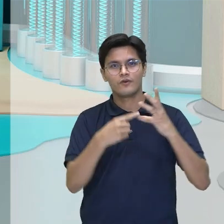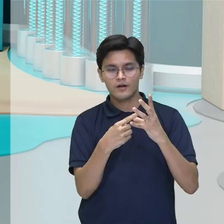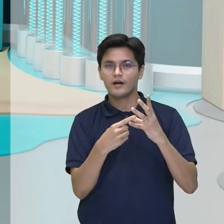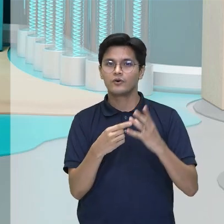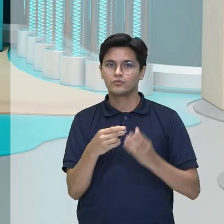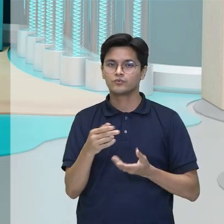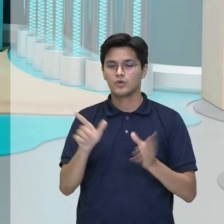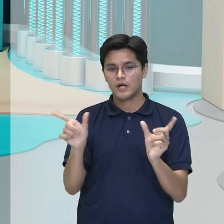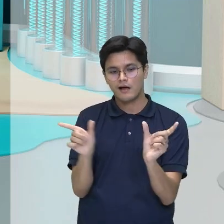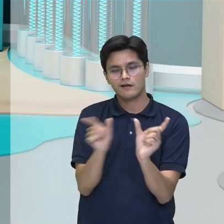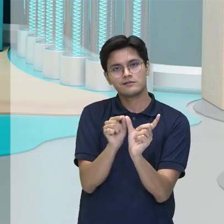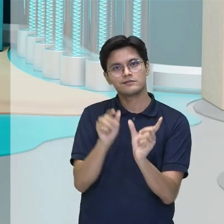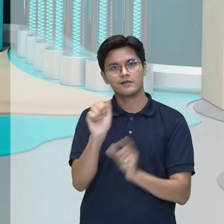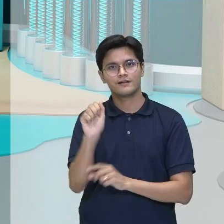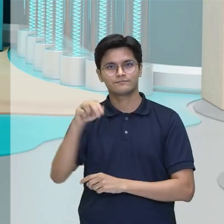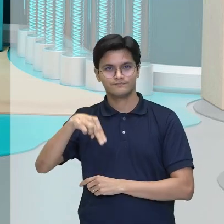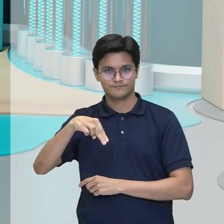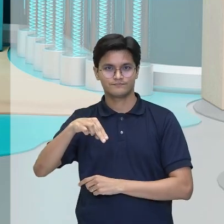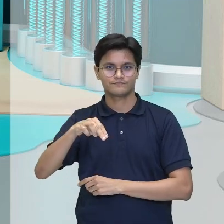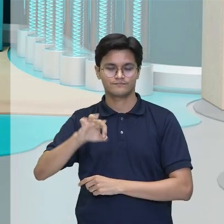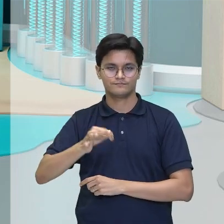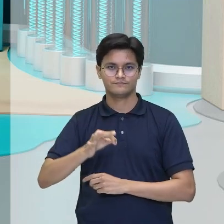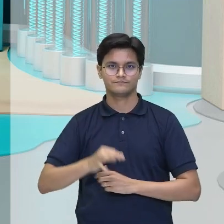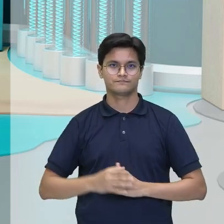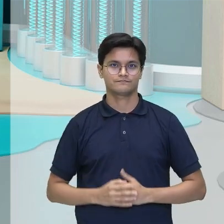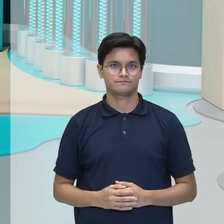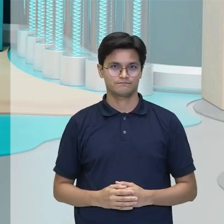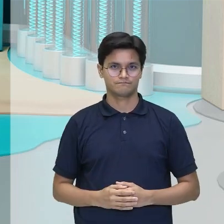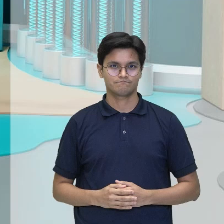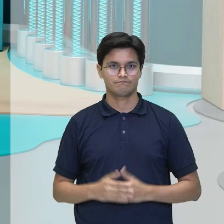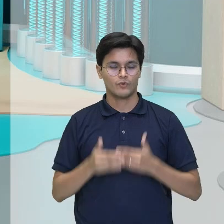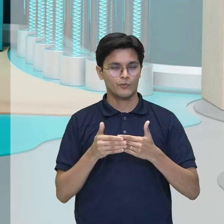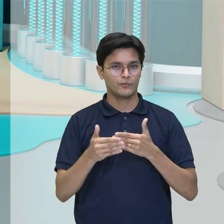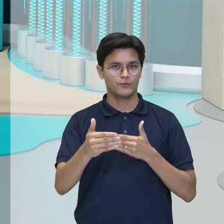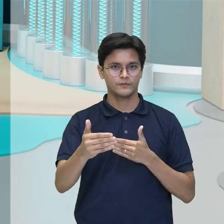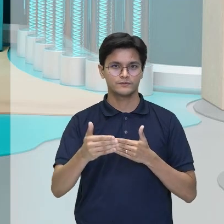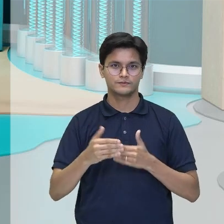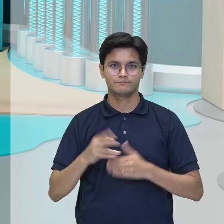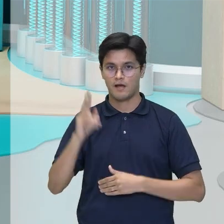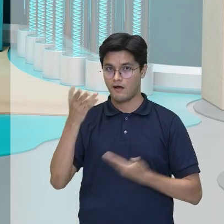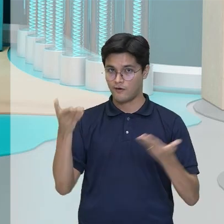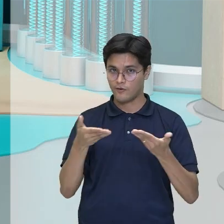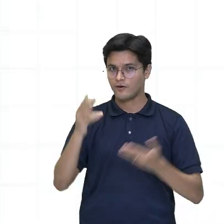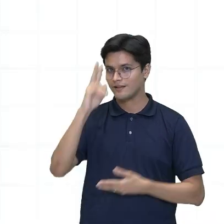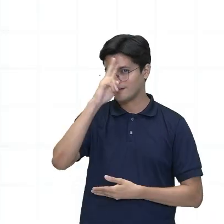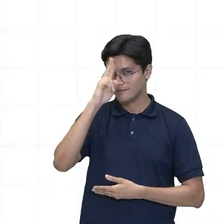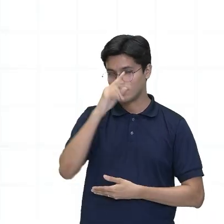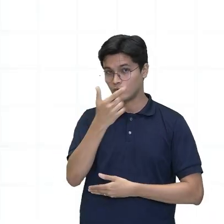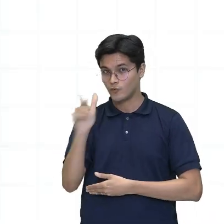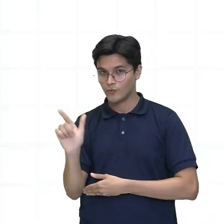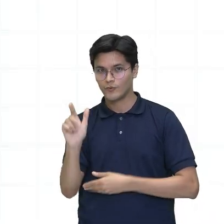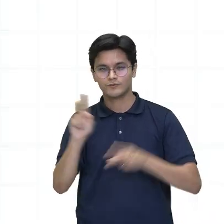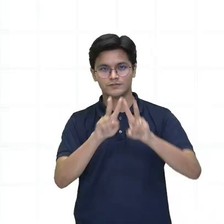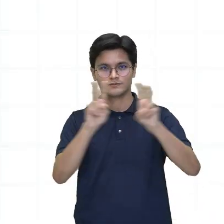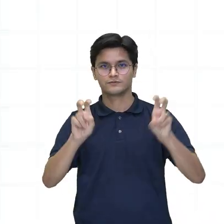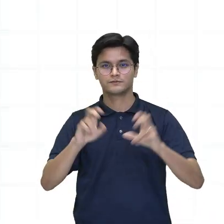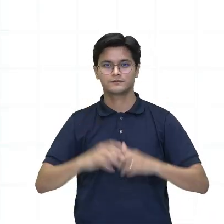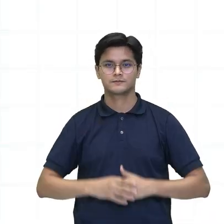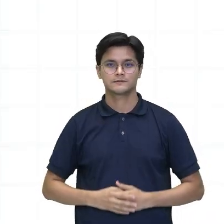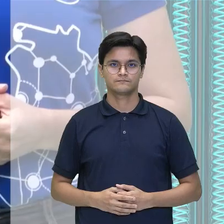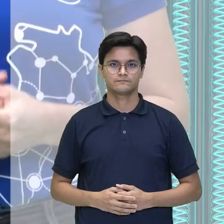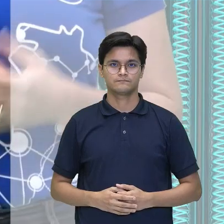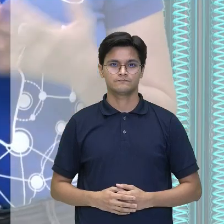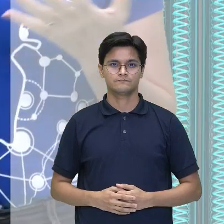artigos indefinidos a e an. E vamos continuando, vamos relembrar mais um outro assunto.